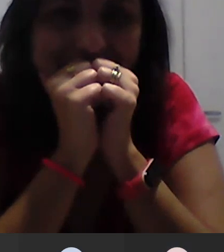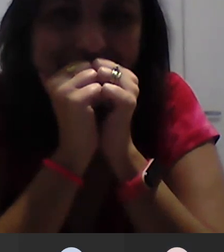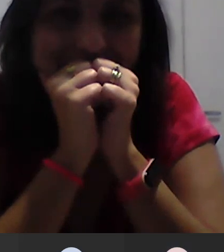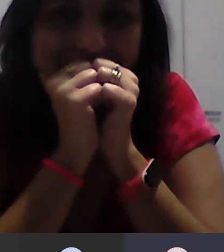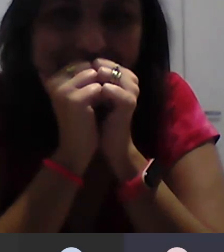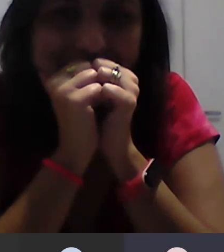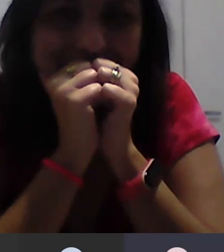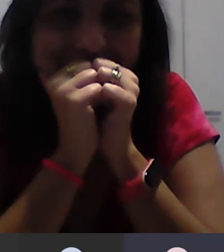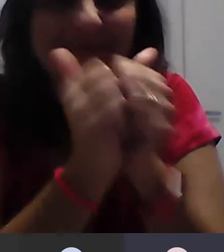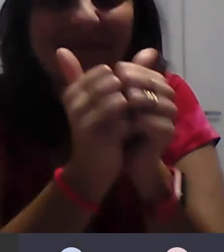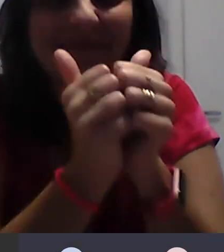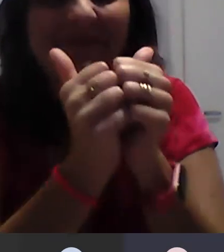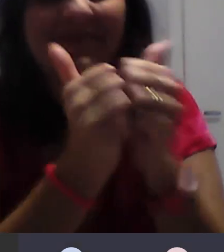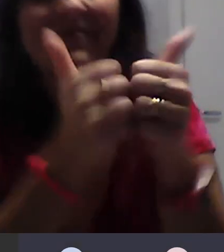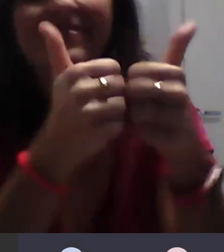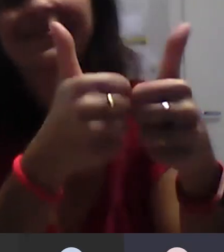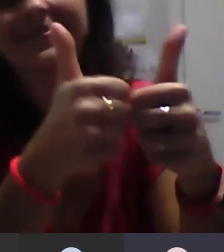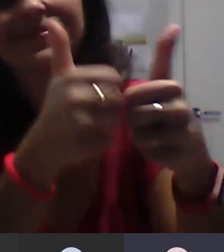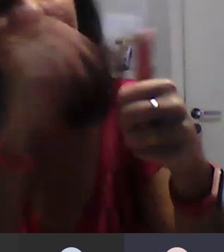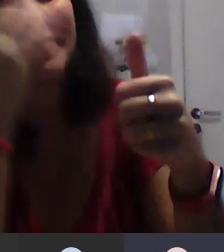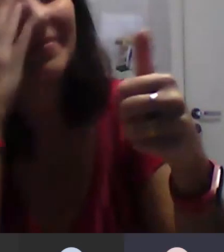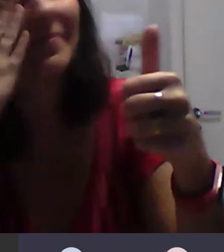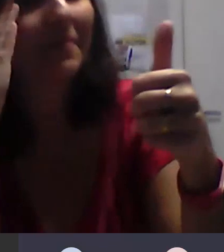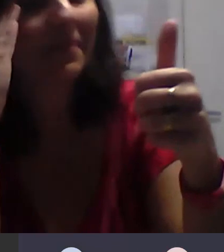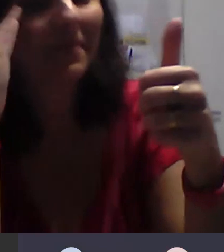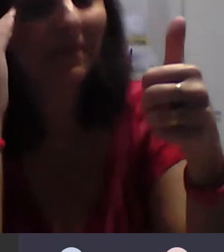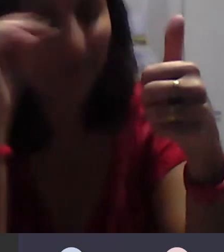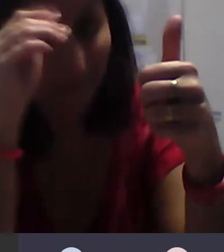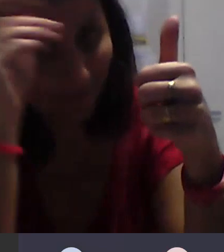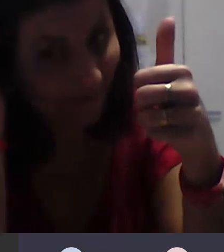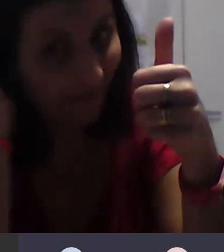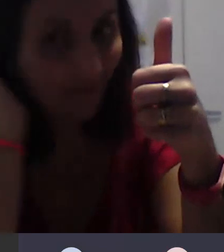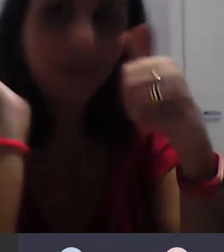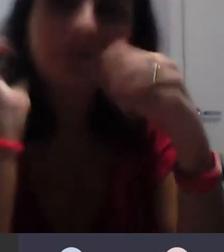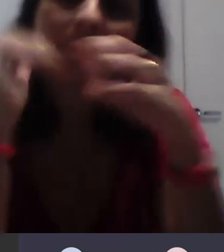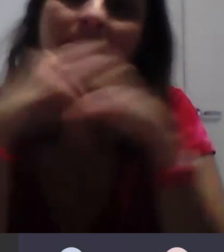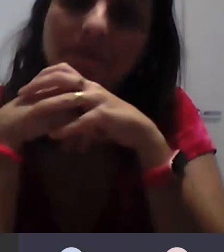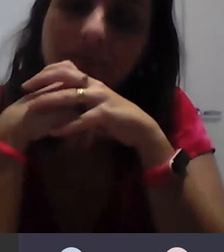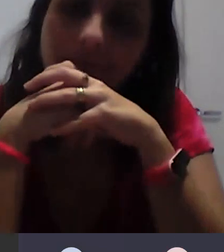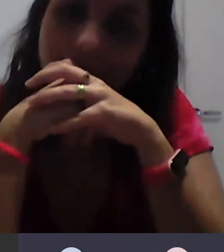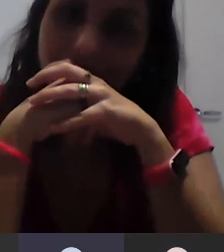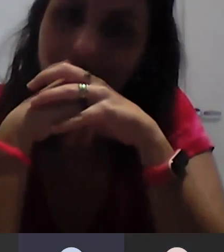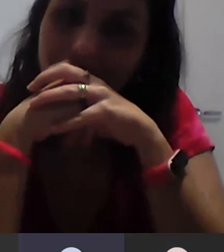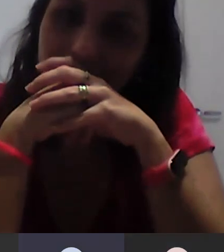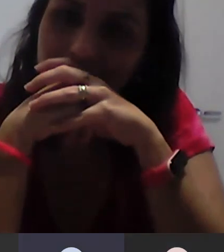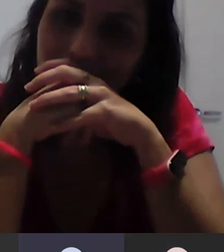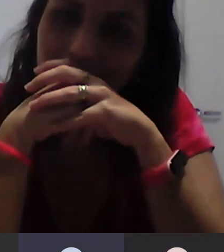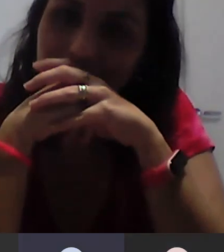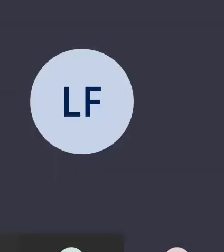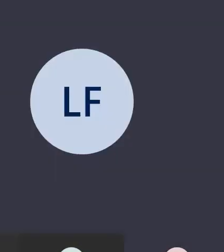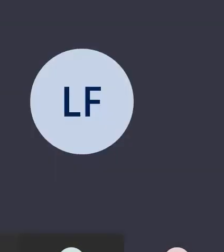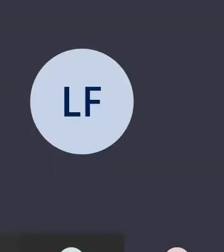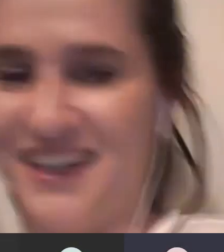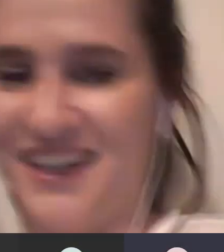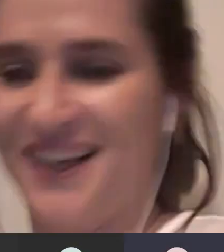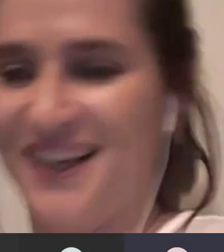acho. Ainda bem que eu não mostro a minha cara Trote, aqui. mas que trote caro, gente.